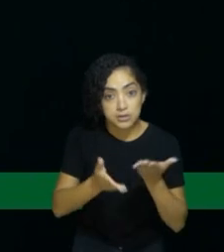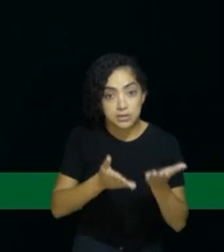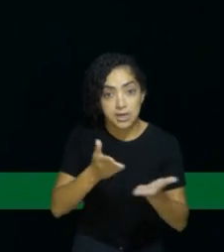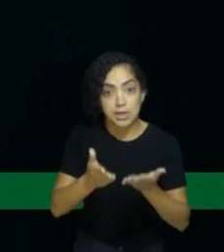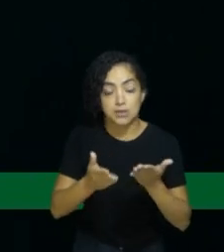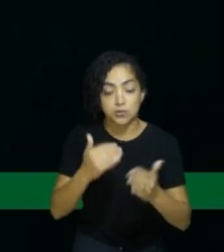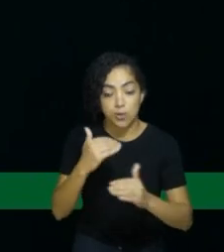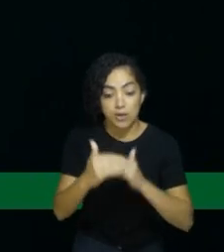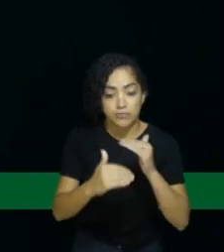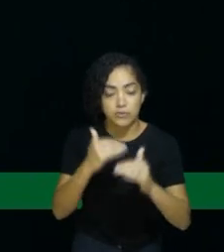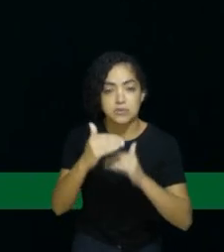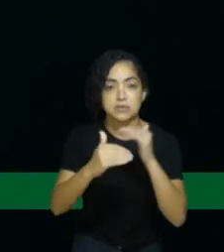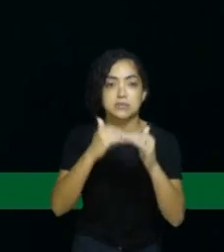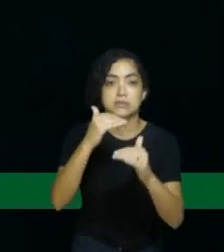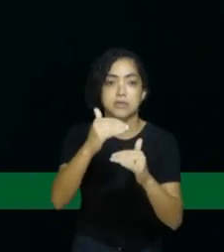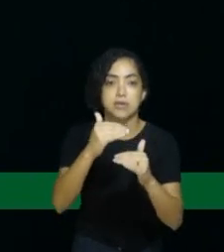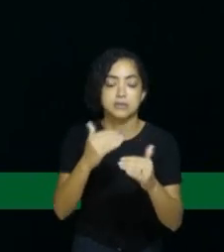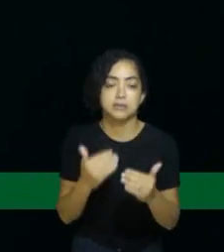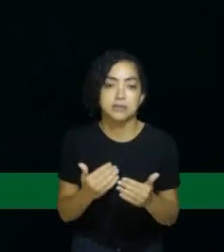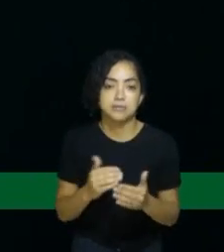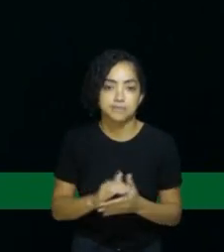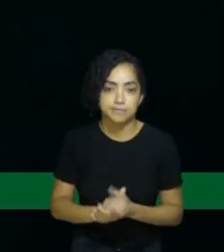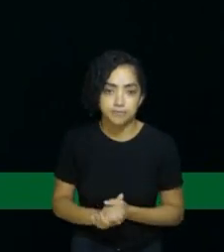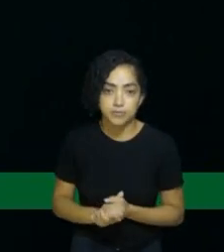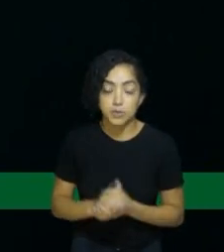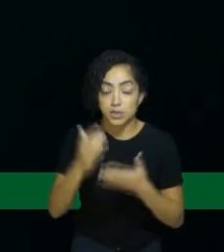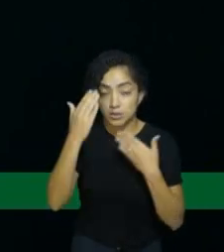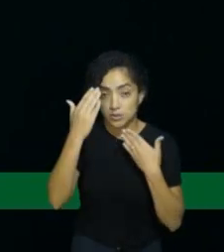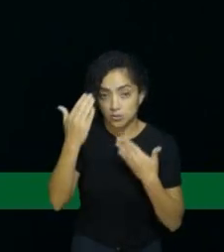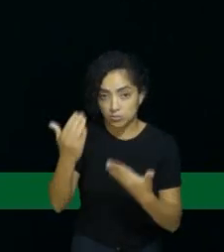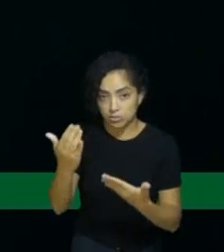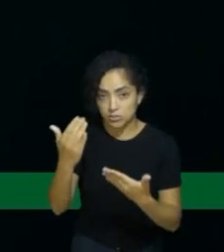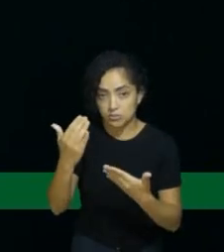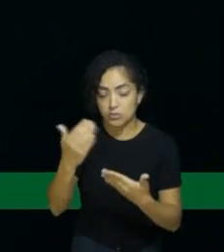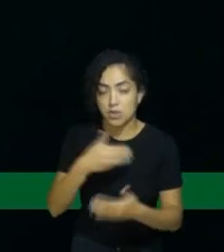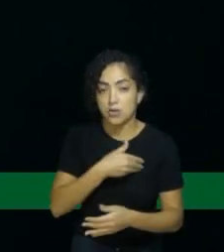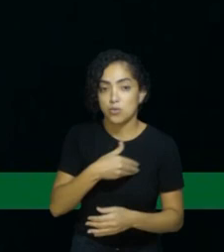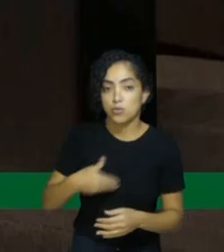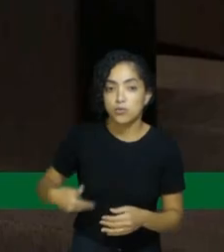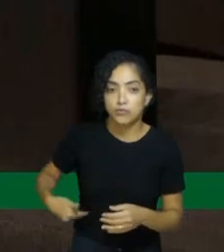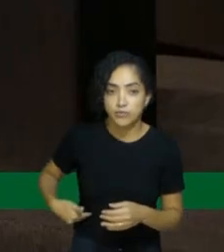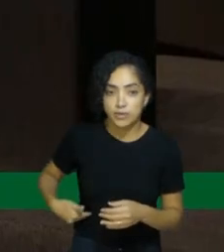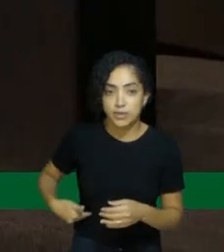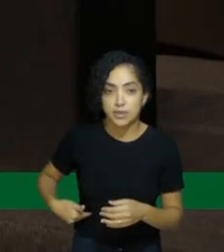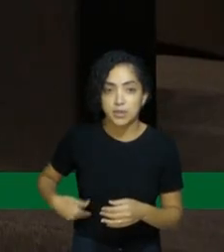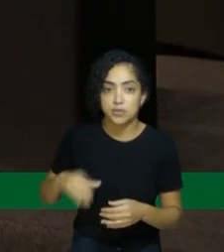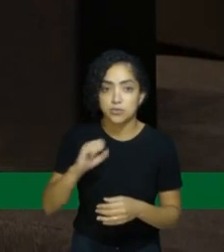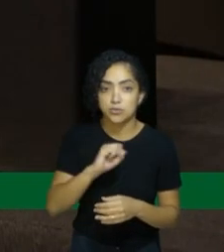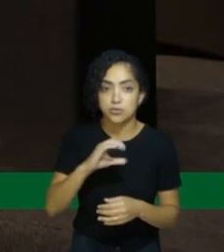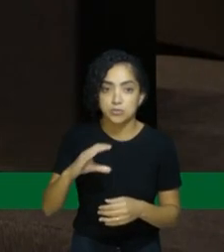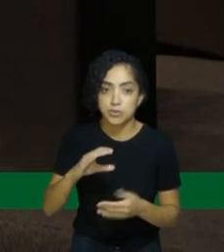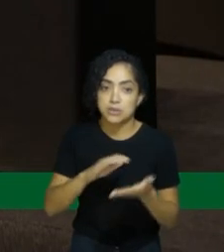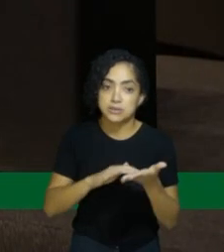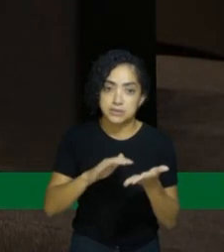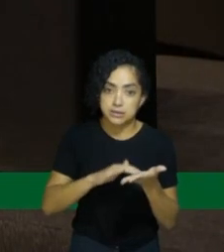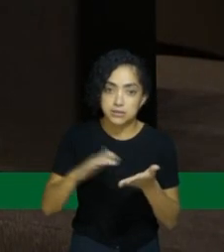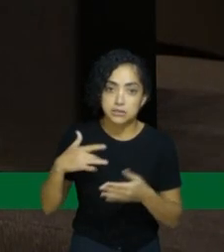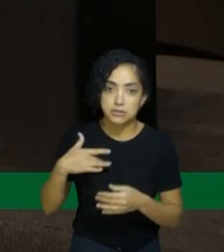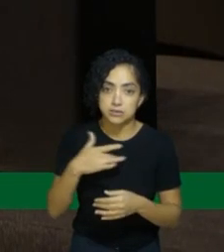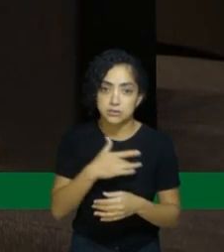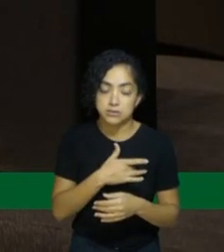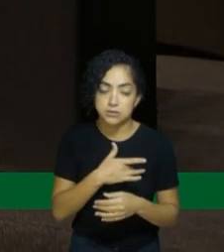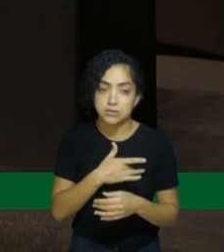renal então eu faço aqui o agradecimento a ao Governo do Estado de Santa Catarina a secretaria de